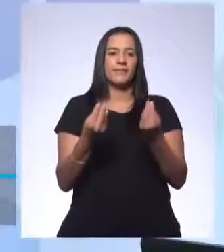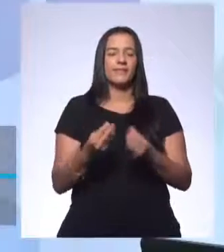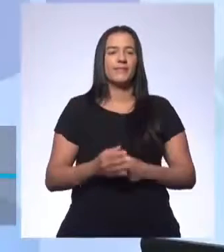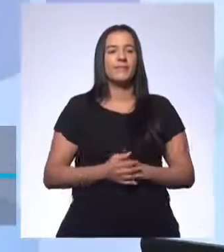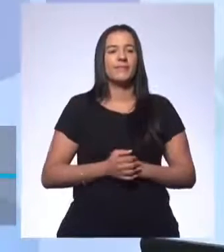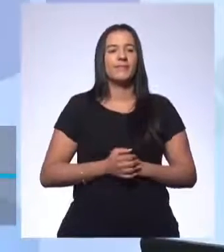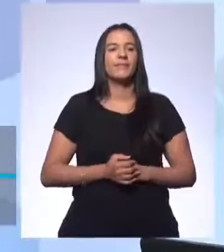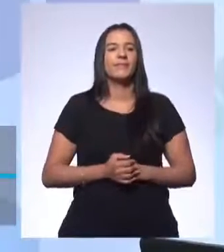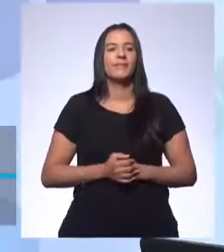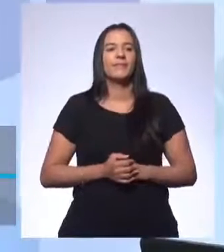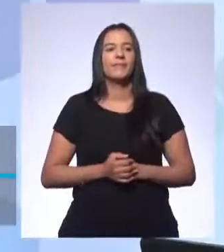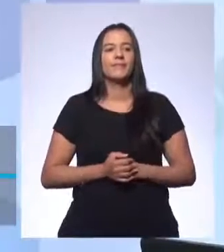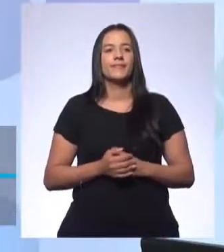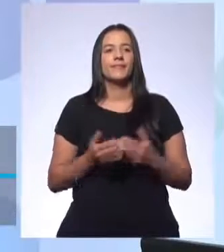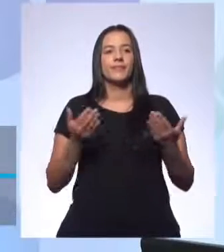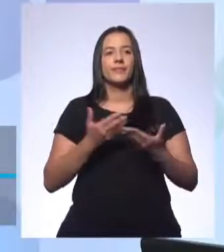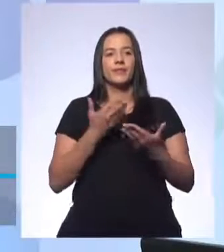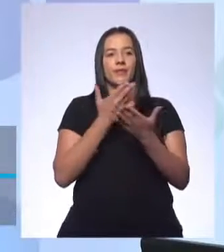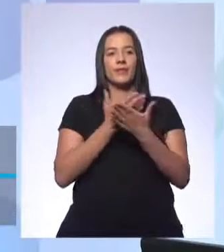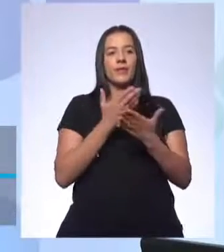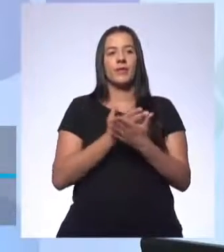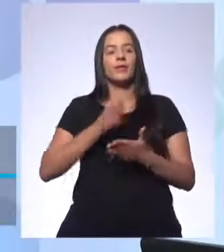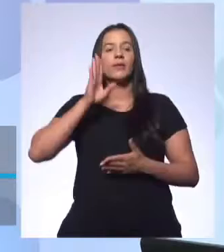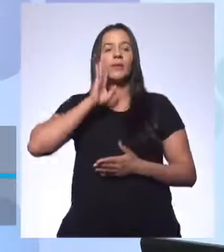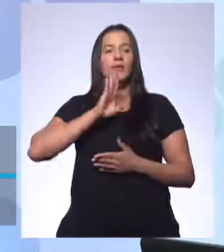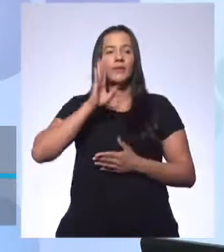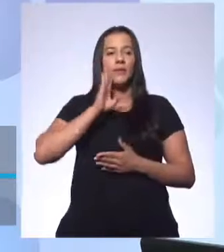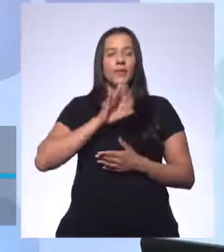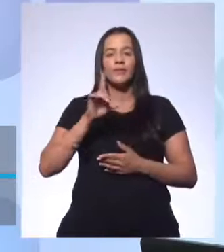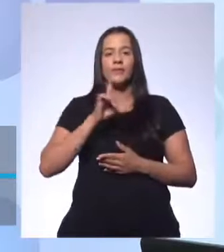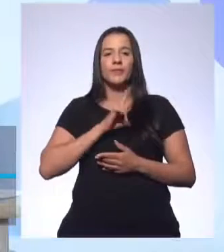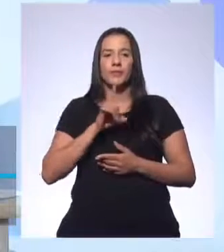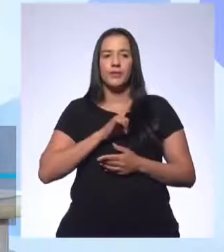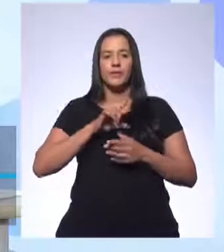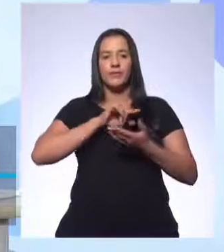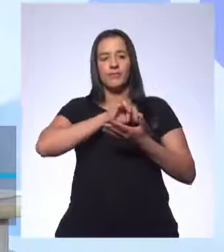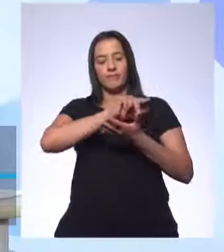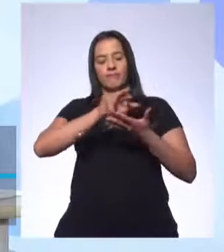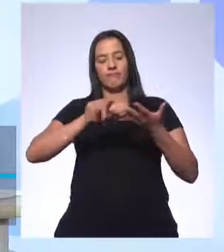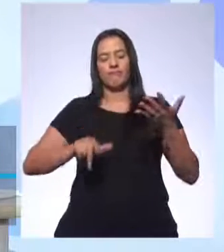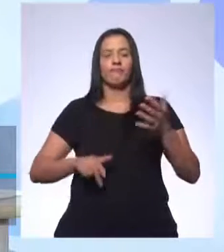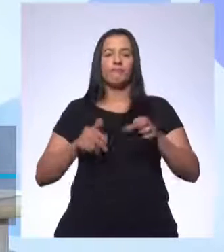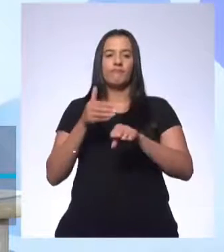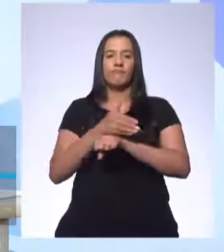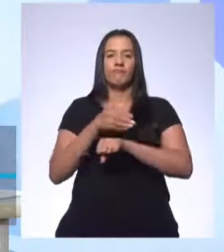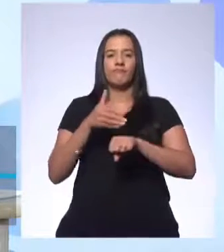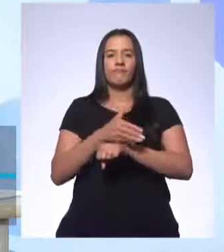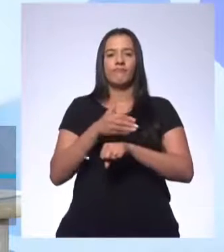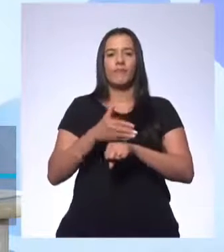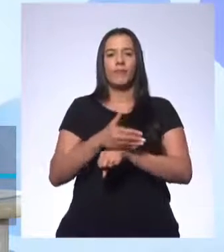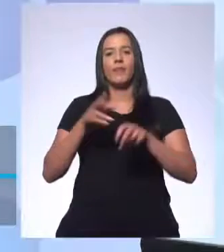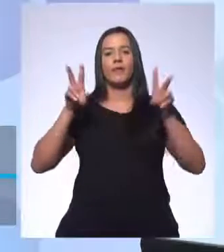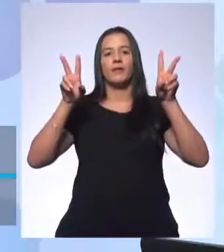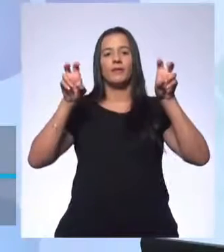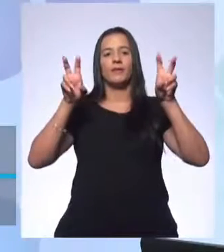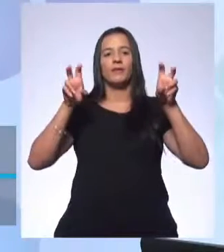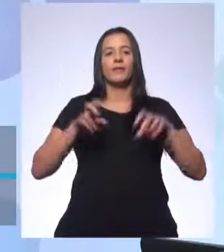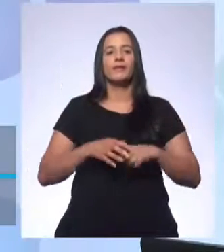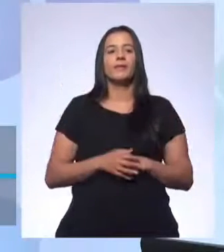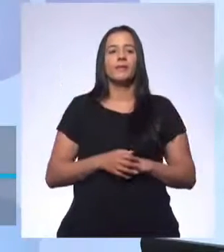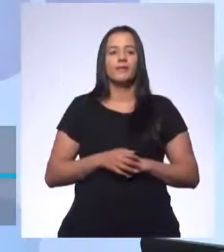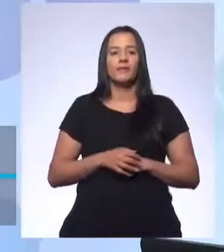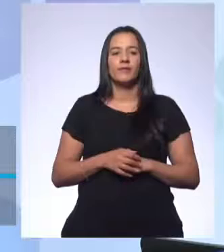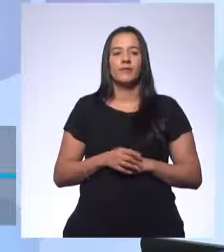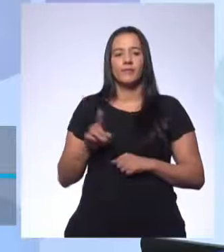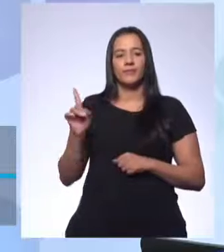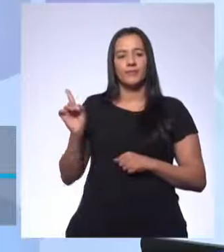certeza. E essa aula é muito legal, né, Ed? Que a gente estava montando, teve a participação de vários, até no título, né? Sóis quem sois vós.